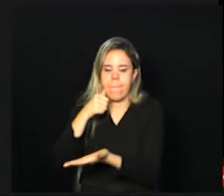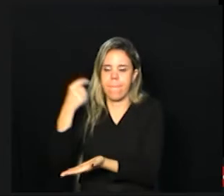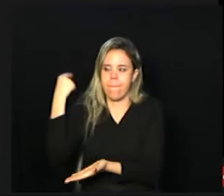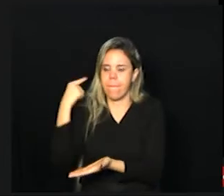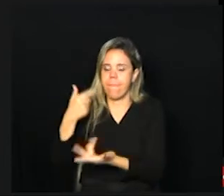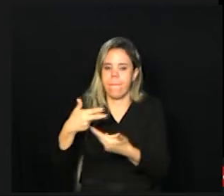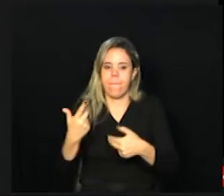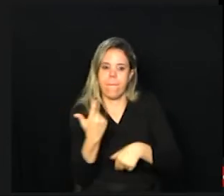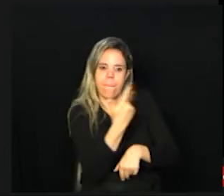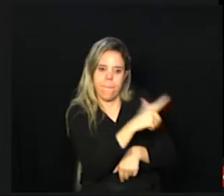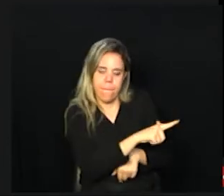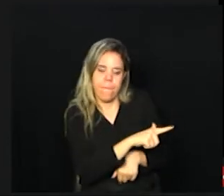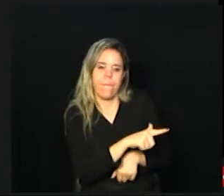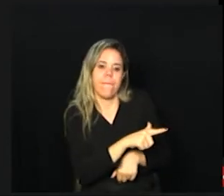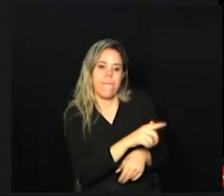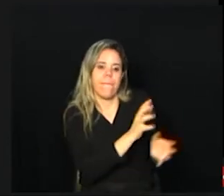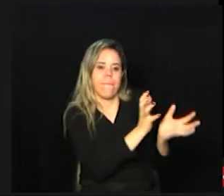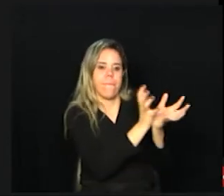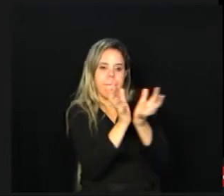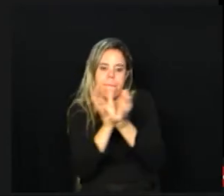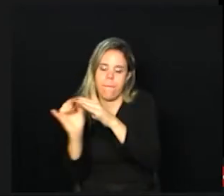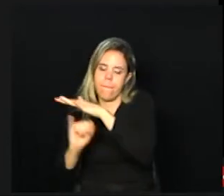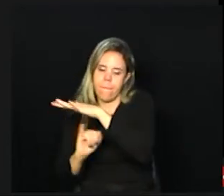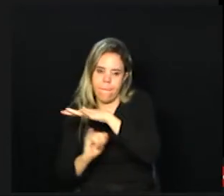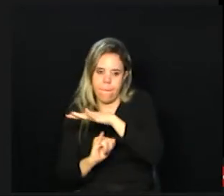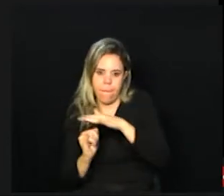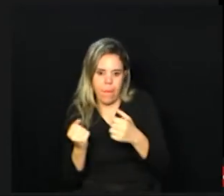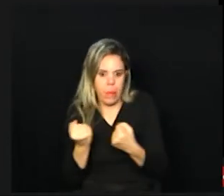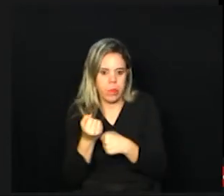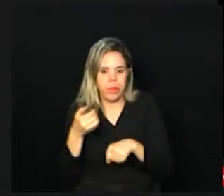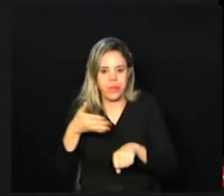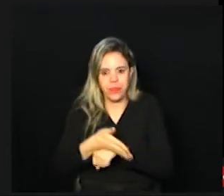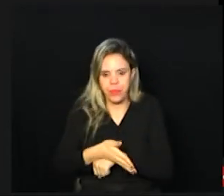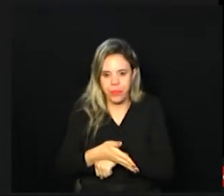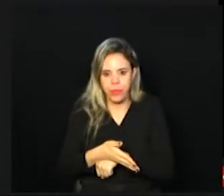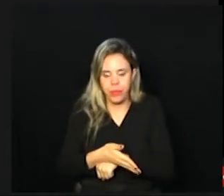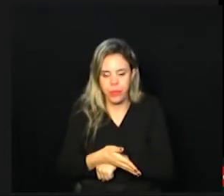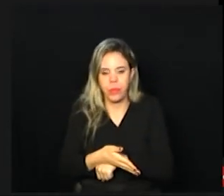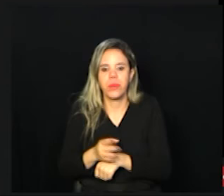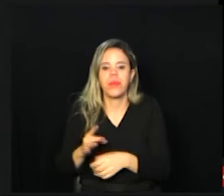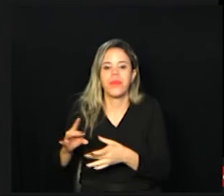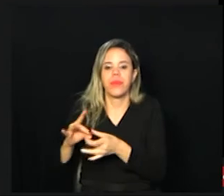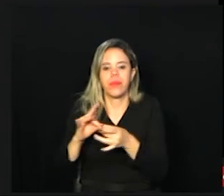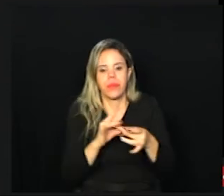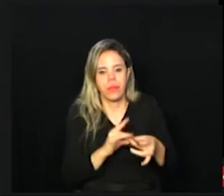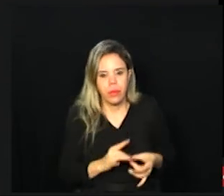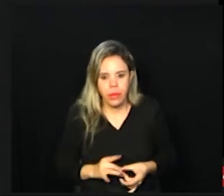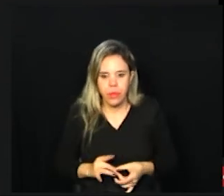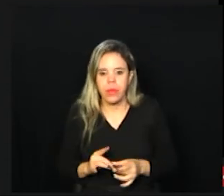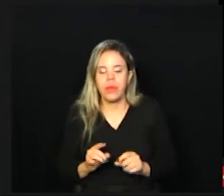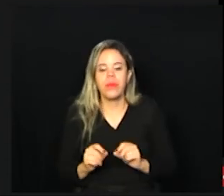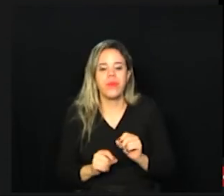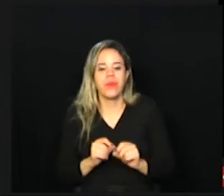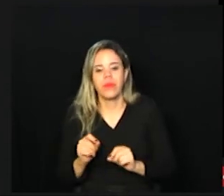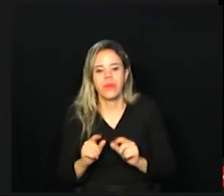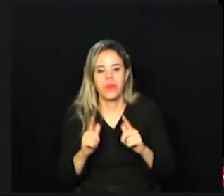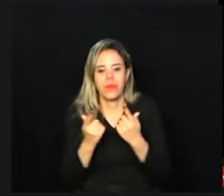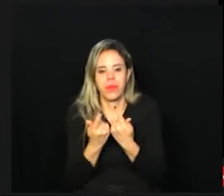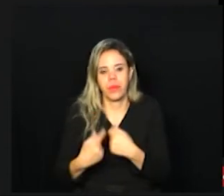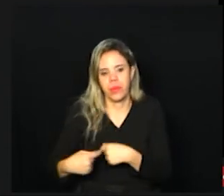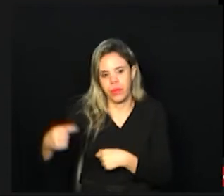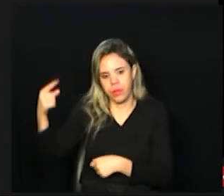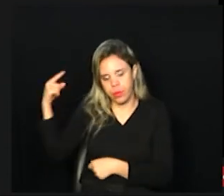vários coletivos, com várias ONGs, que participaram conjuntamente na gestão anterior